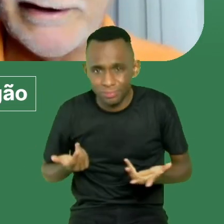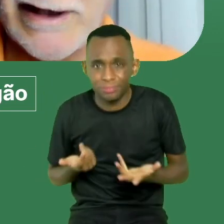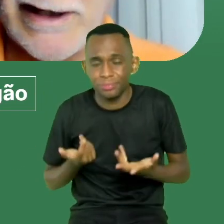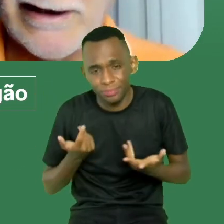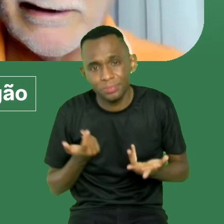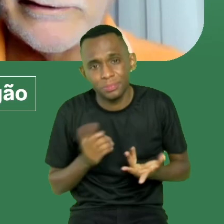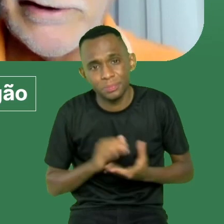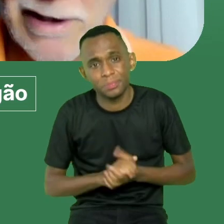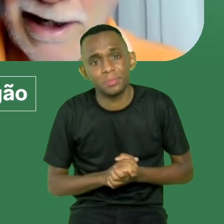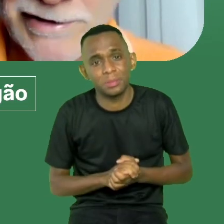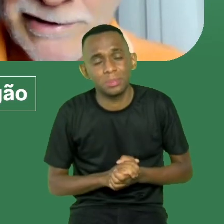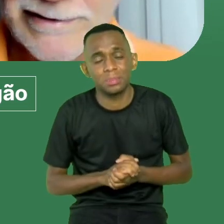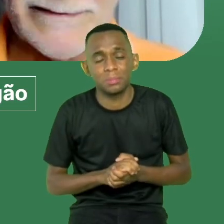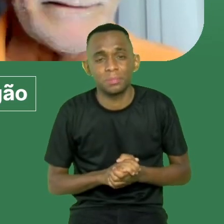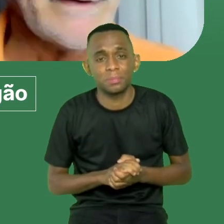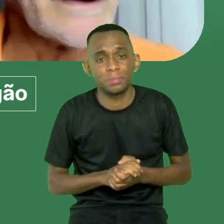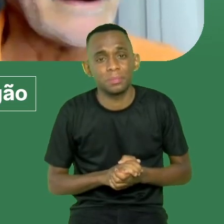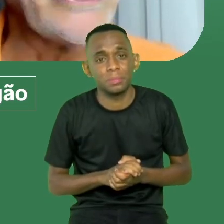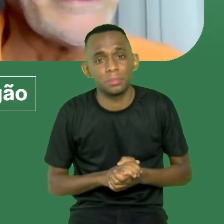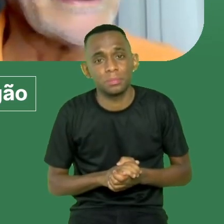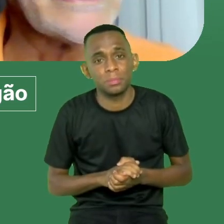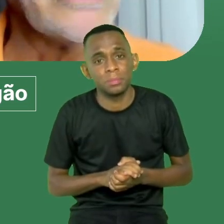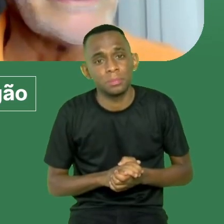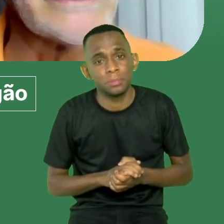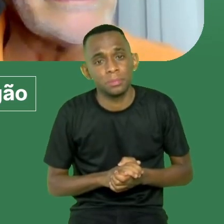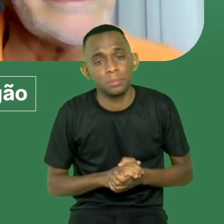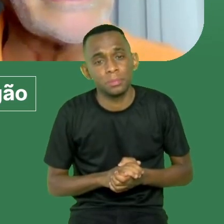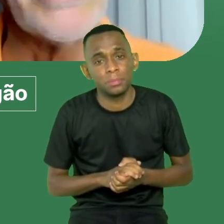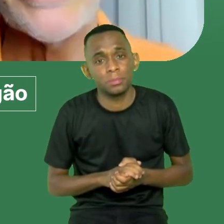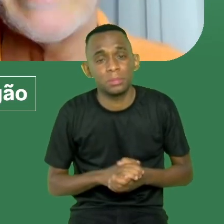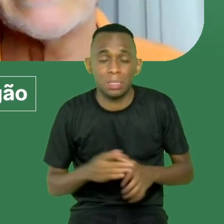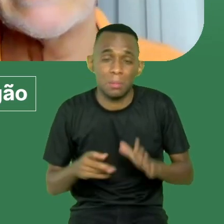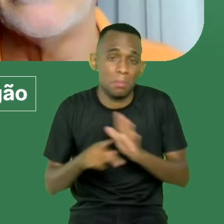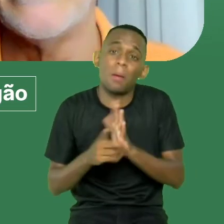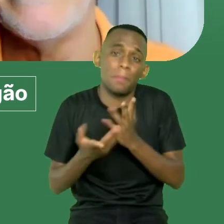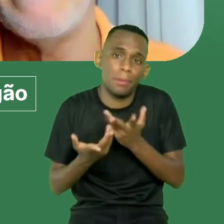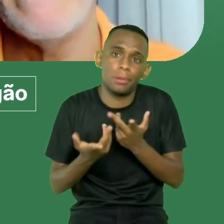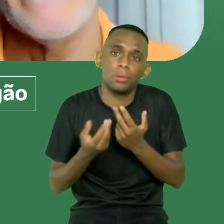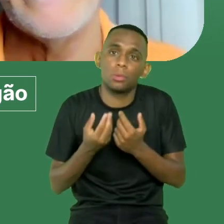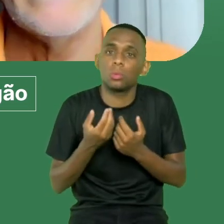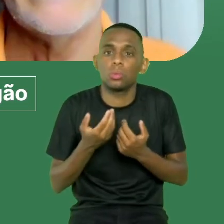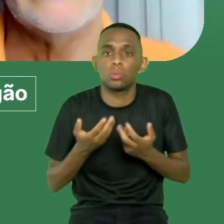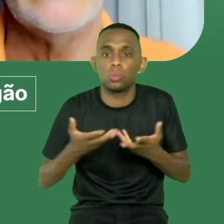que você aplicar se encaixa a classificação dessa motivação.